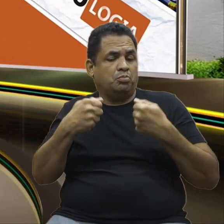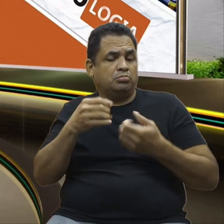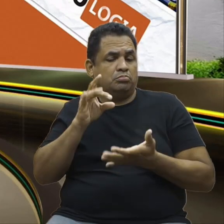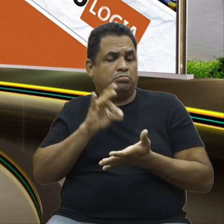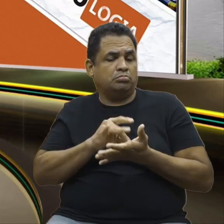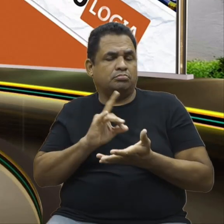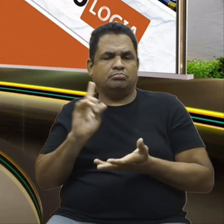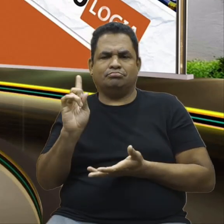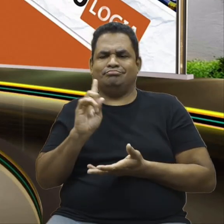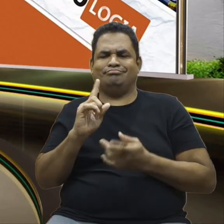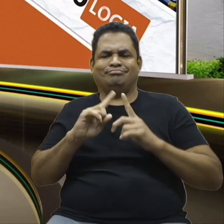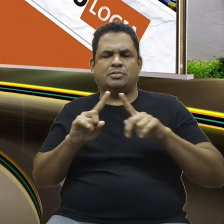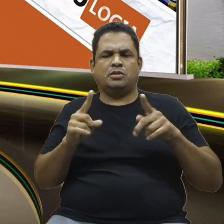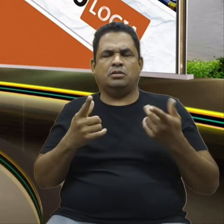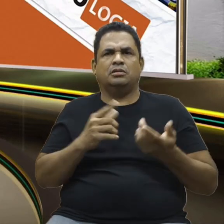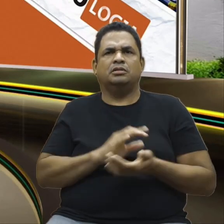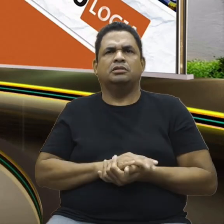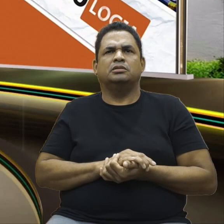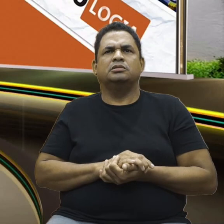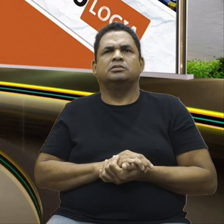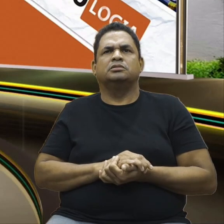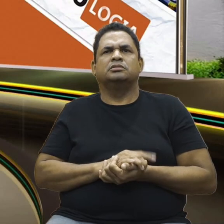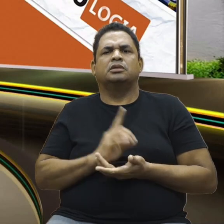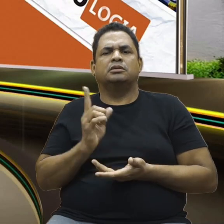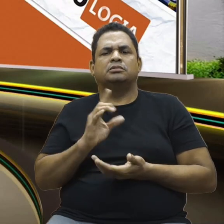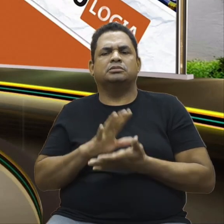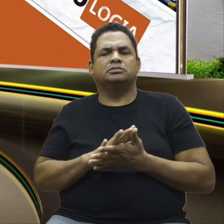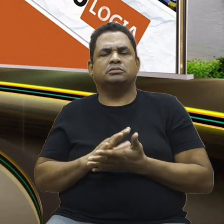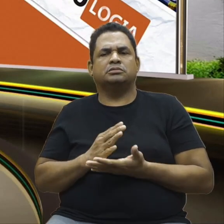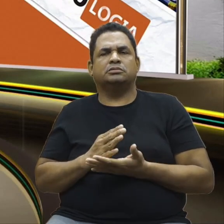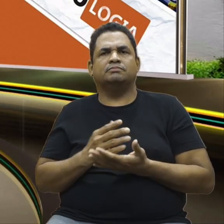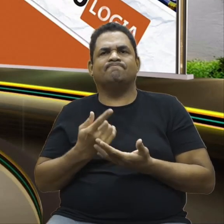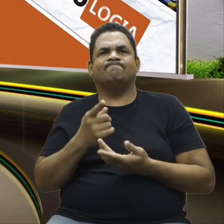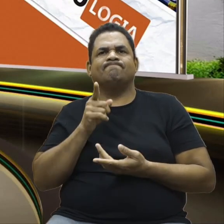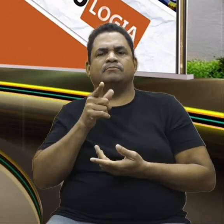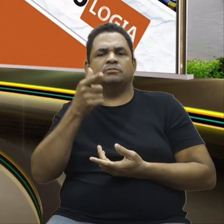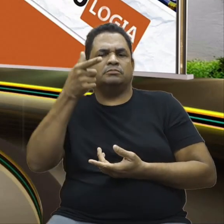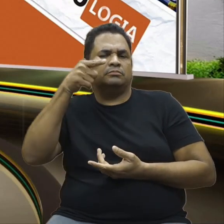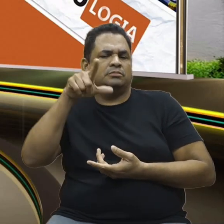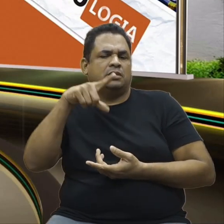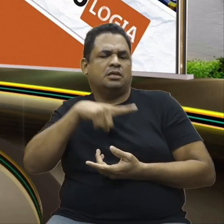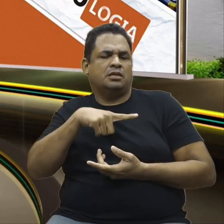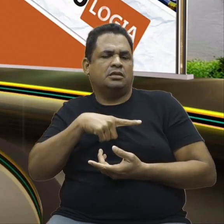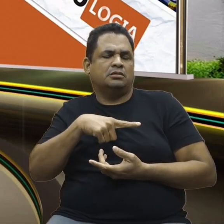não é verdade não, entendeu? Aí você não é mais enganado, porque você consegue ter essas